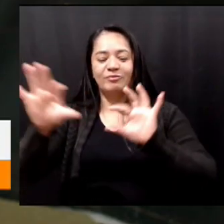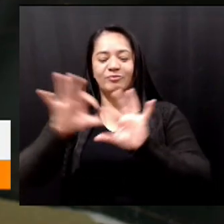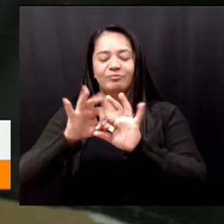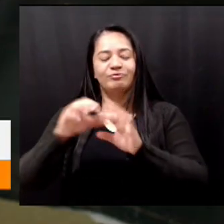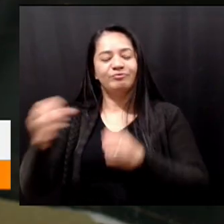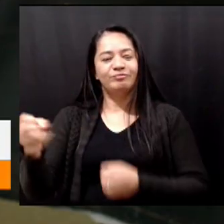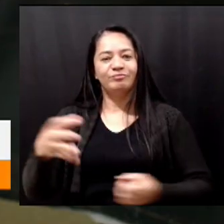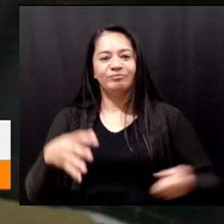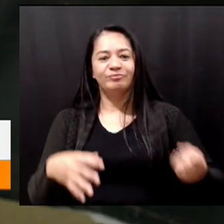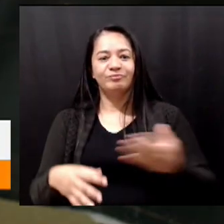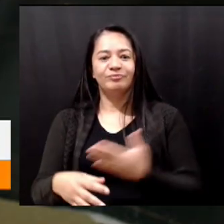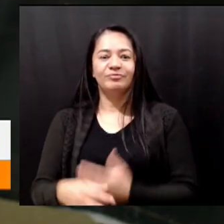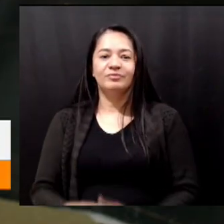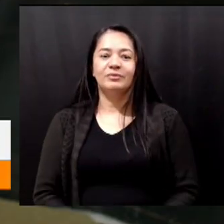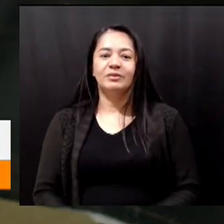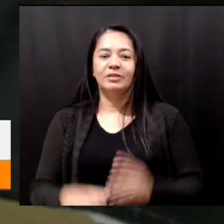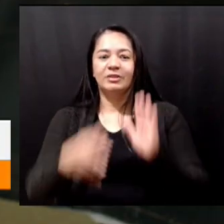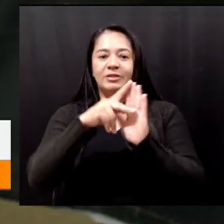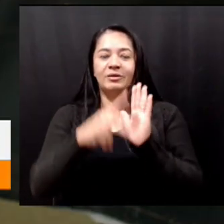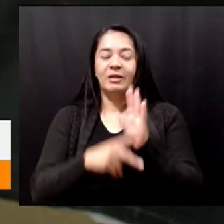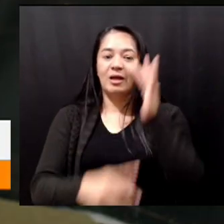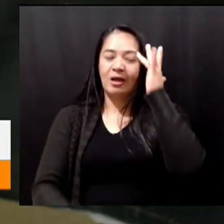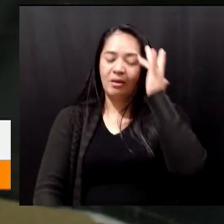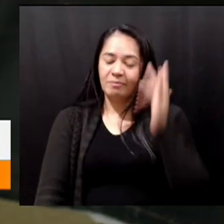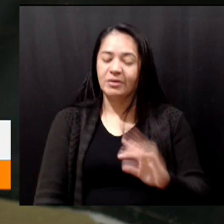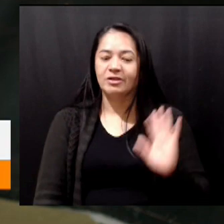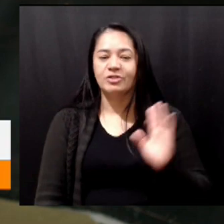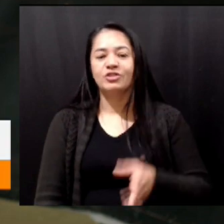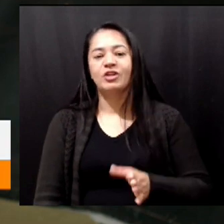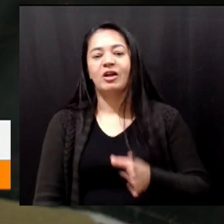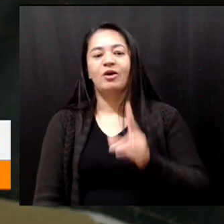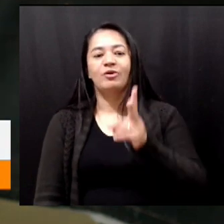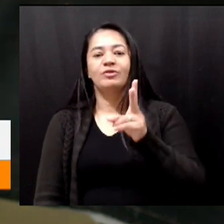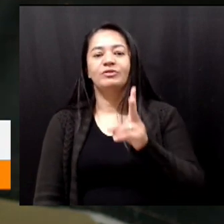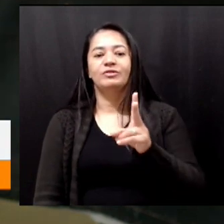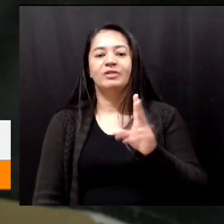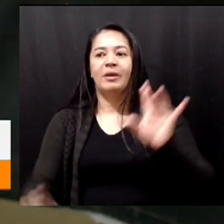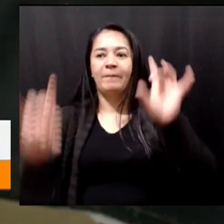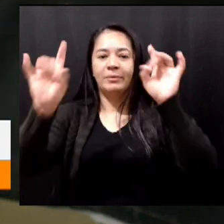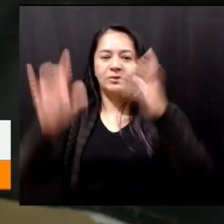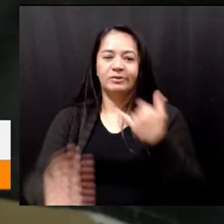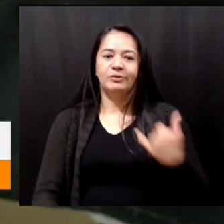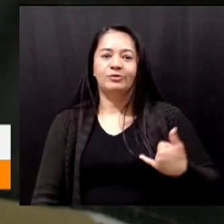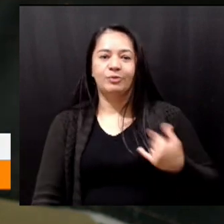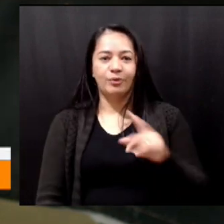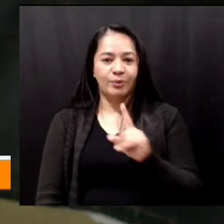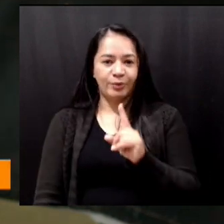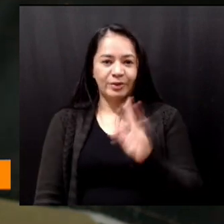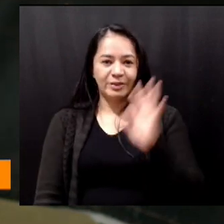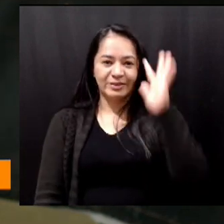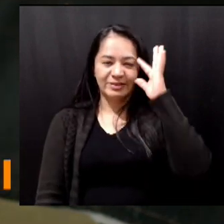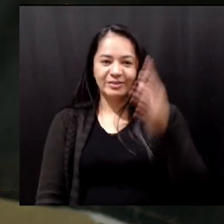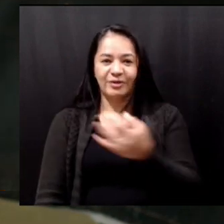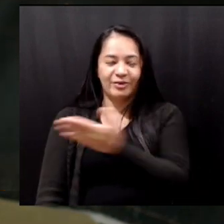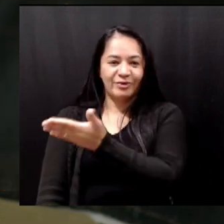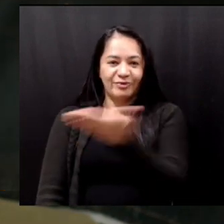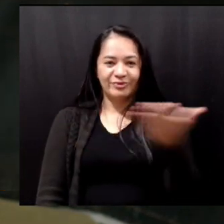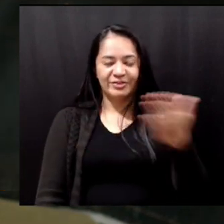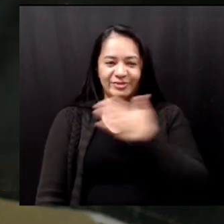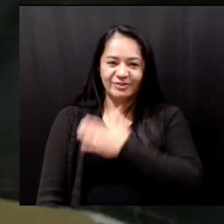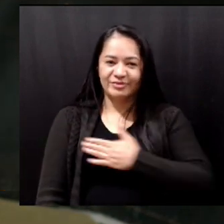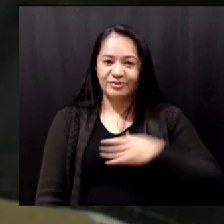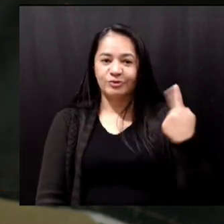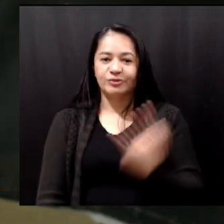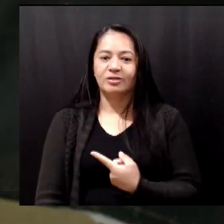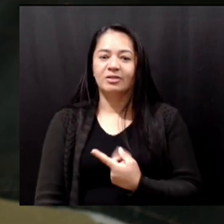o programa de amanhã a gente segue então com o especial de aniversário e tenho certeza que você vai gostar. Nós vamos